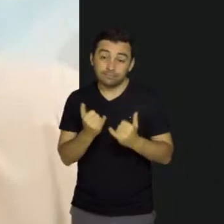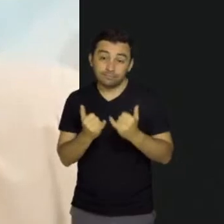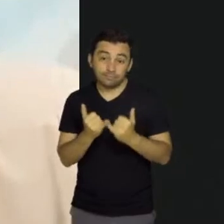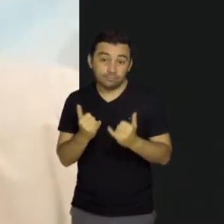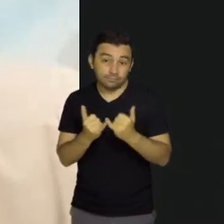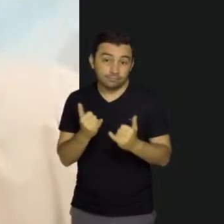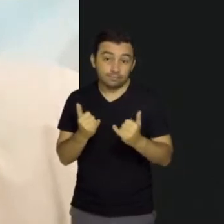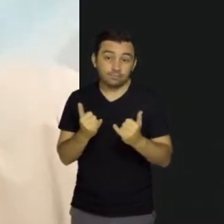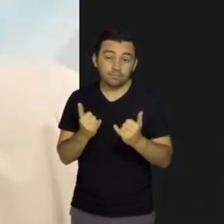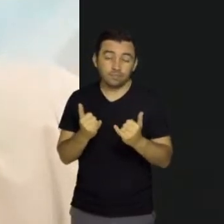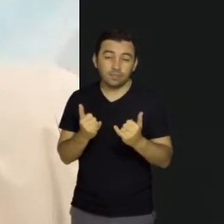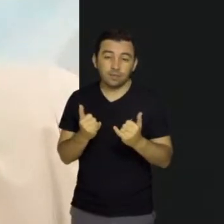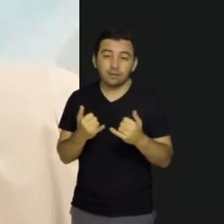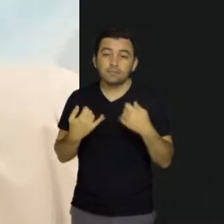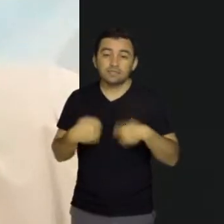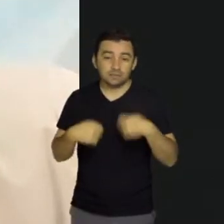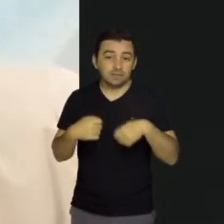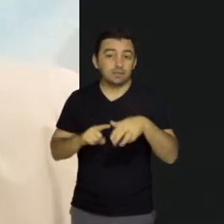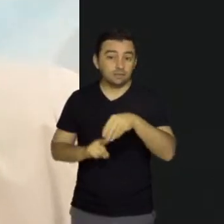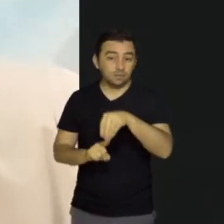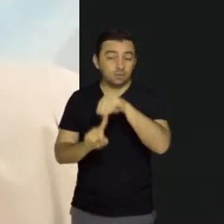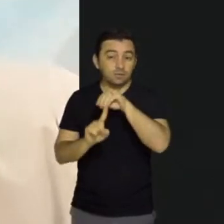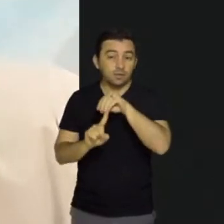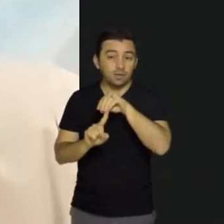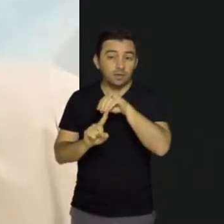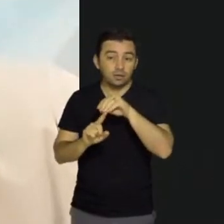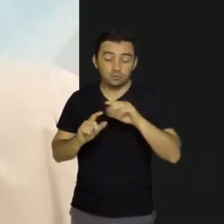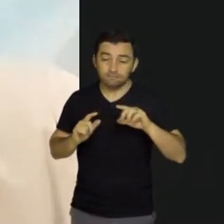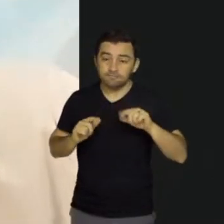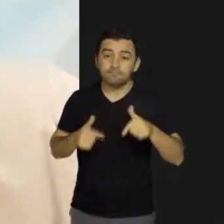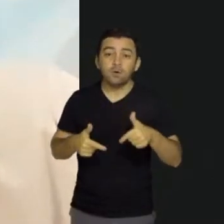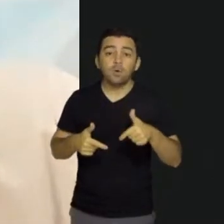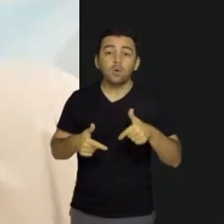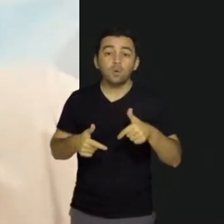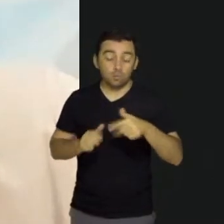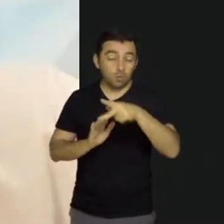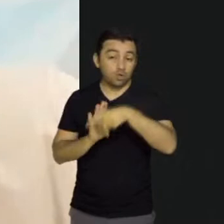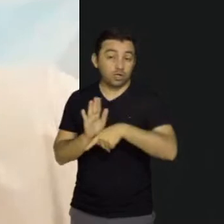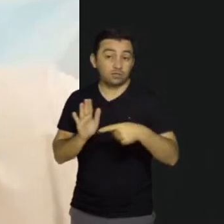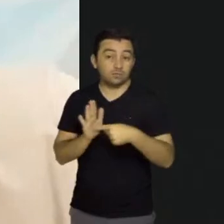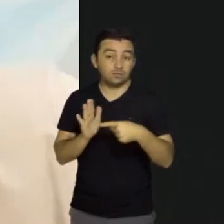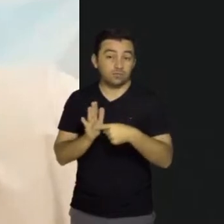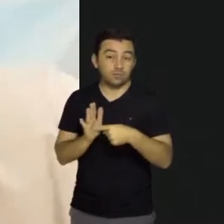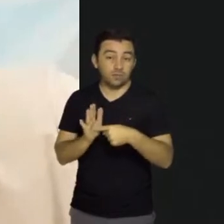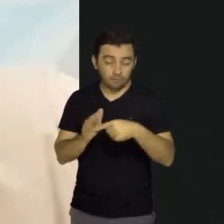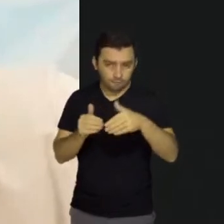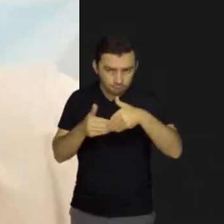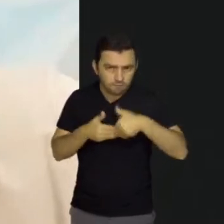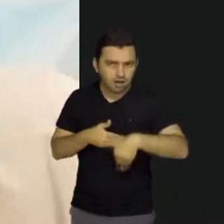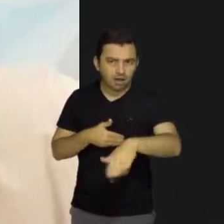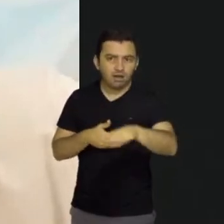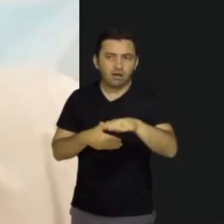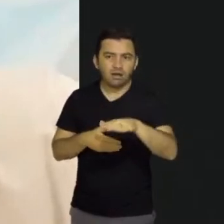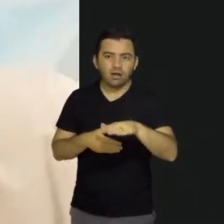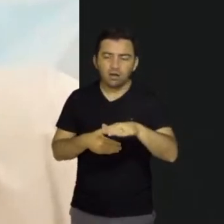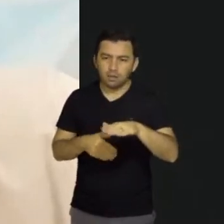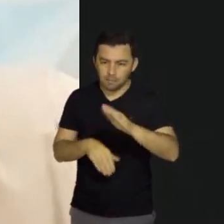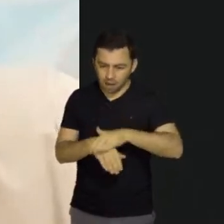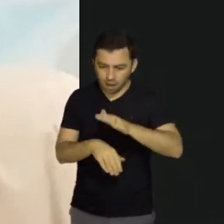Parcialmente. Vale ressaltar que a gente tem que partir do campo dos projetos e ir para o campo da